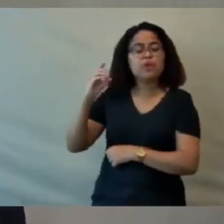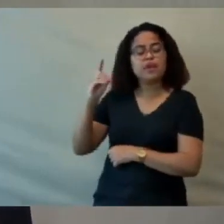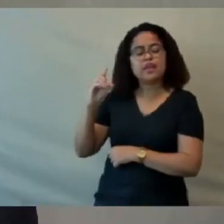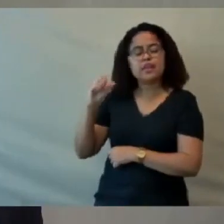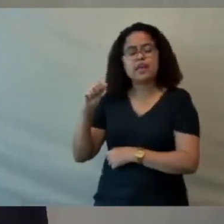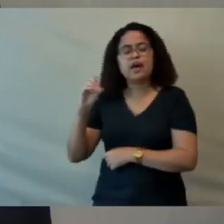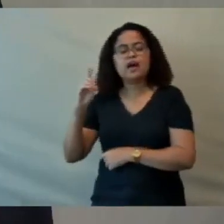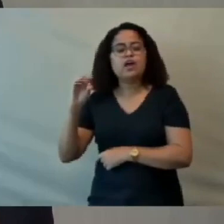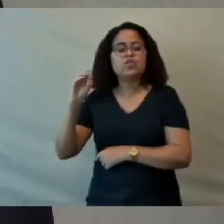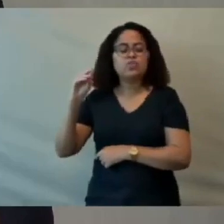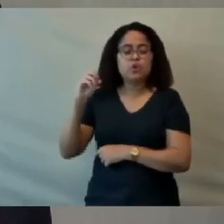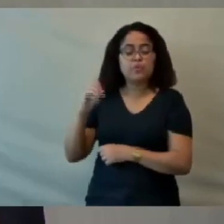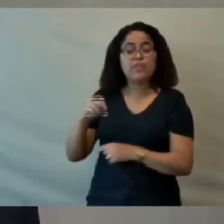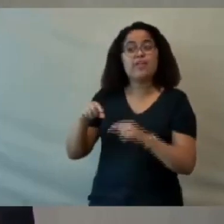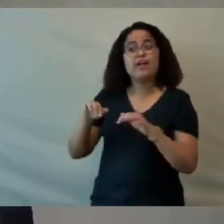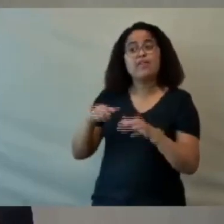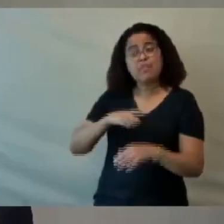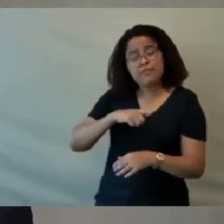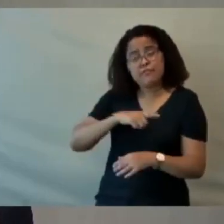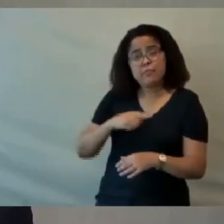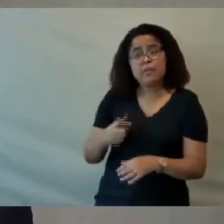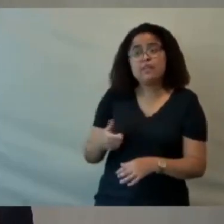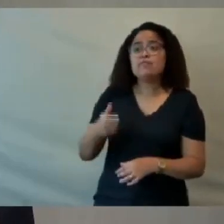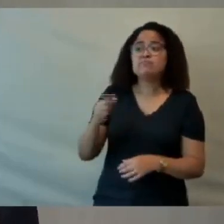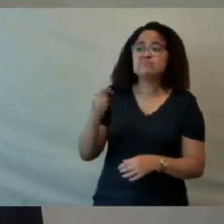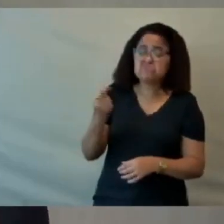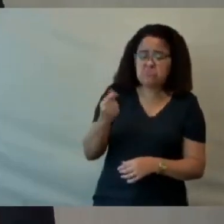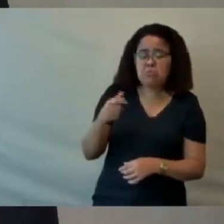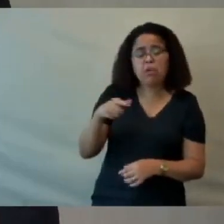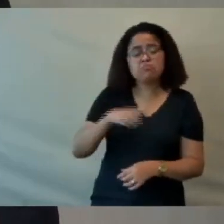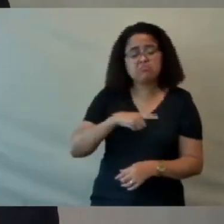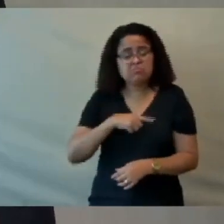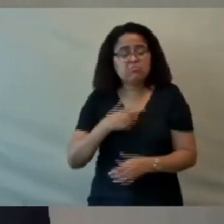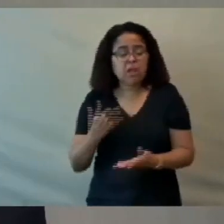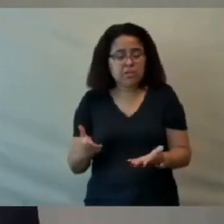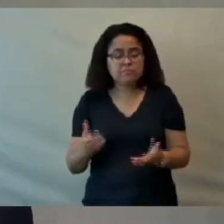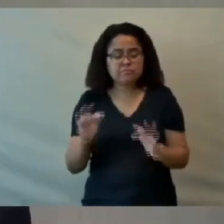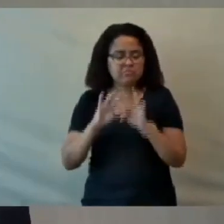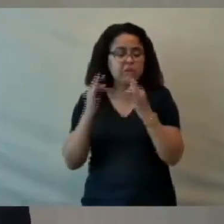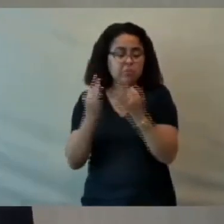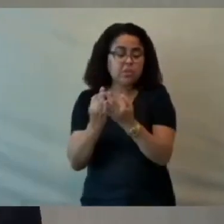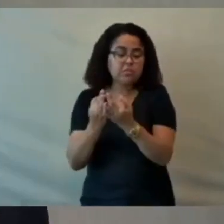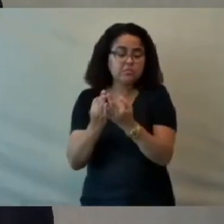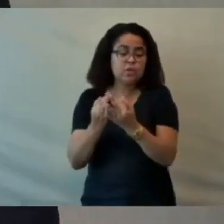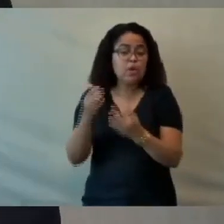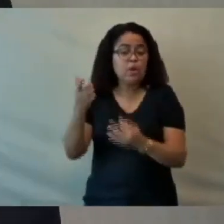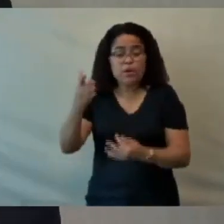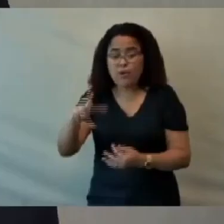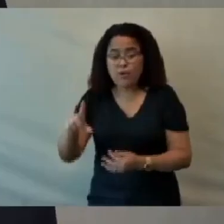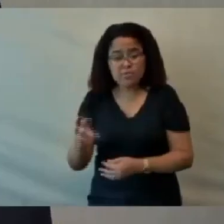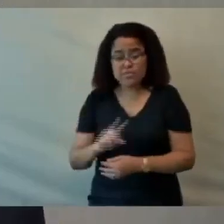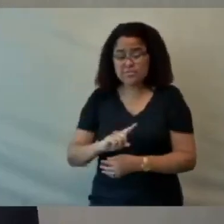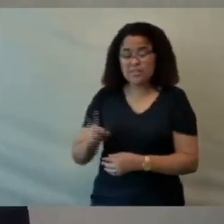muitas vezes a gente pega doação de flaudas para passar para os nossos pacientes